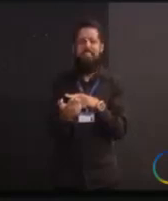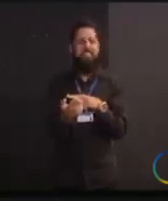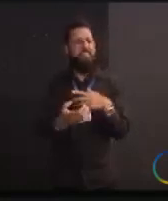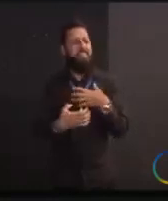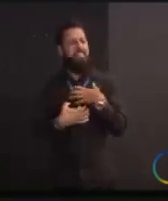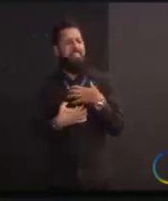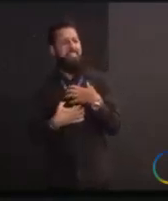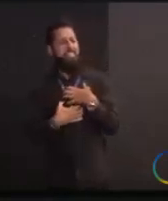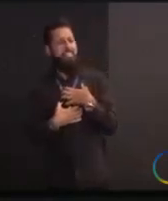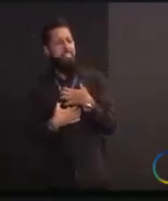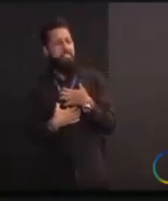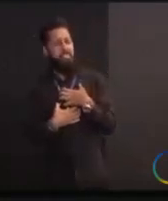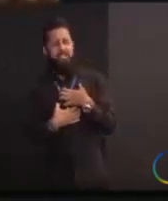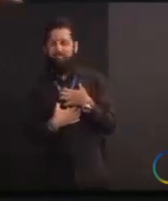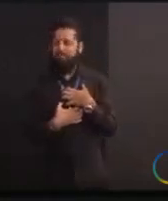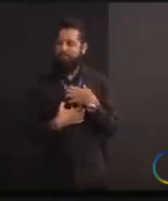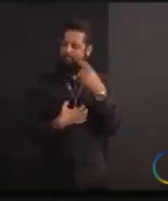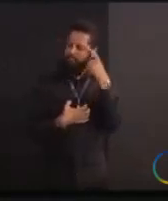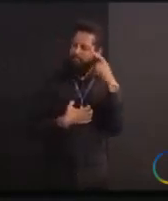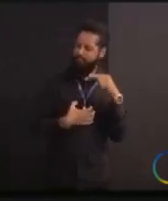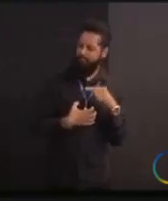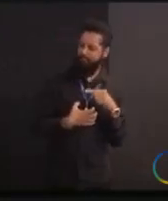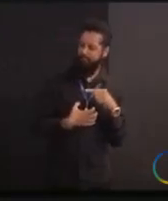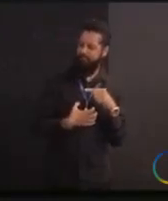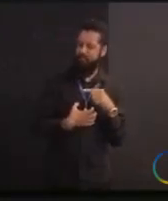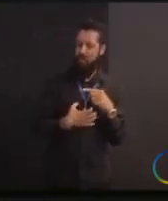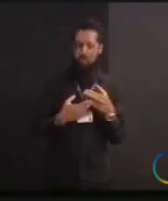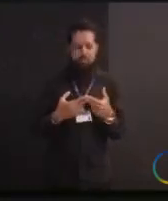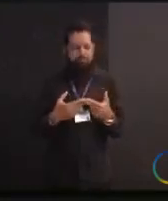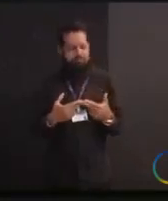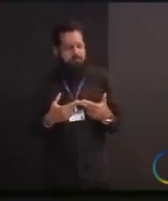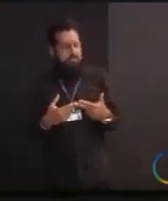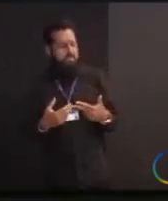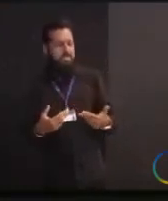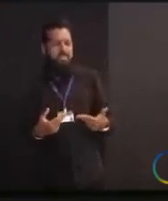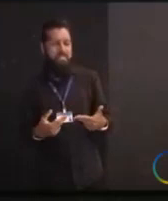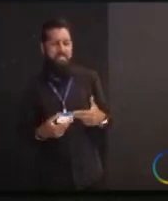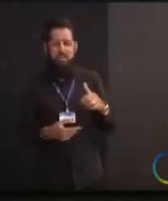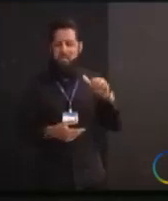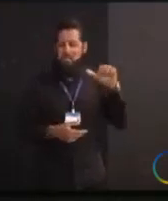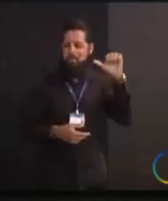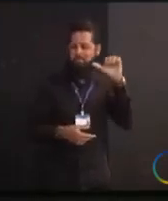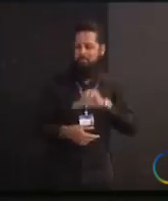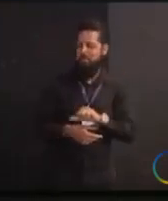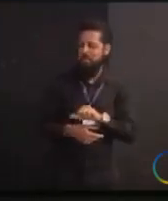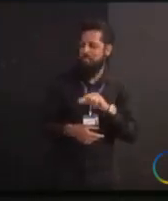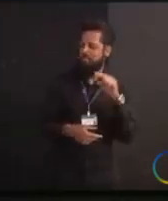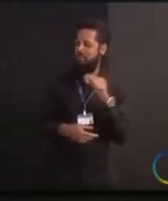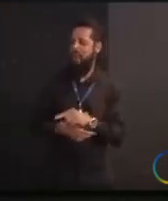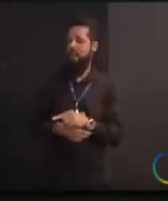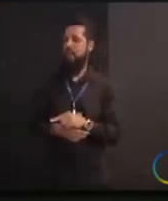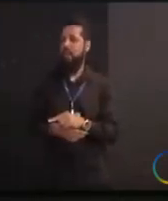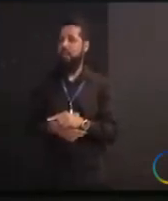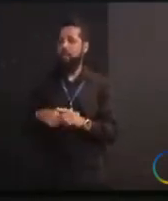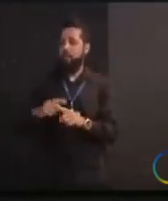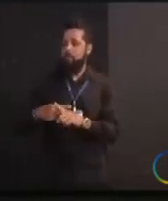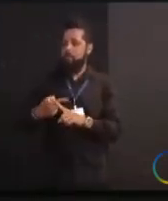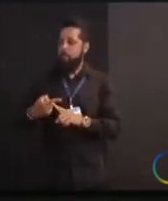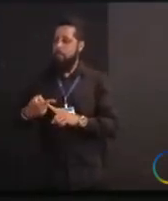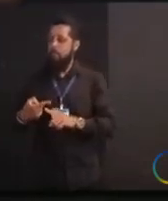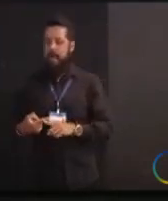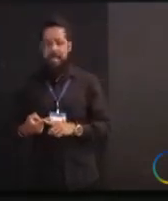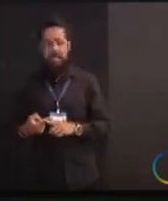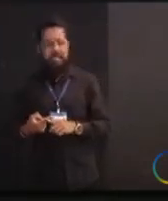não. Mas ele acabou com a nossa reunião. Ele queria convencer o Chico para entrar no universo